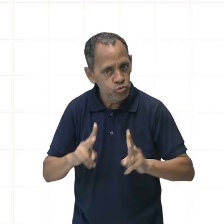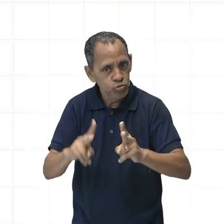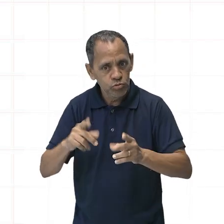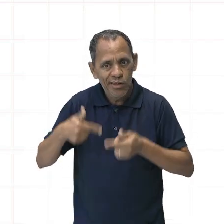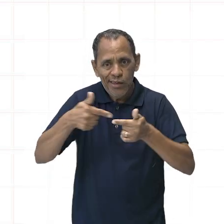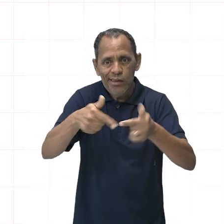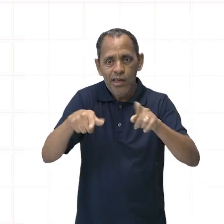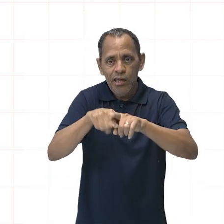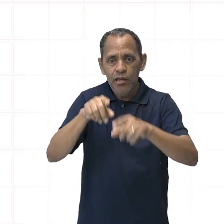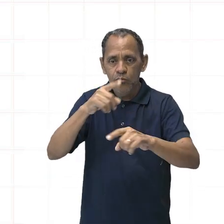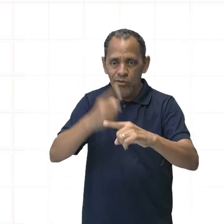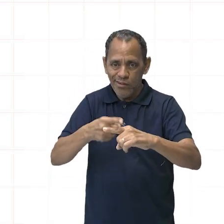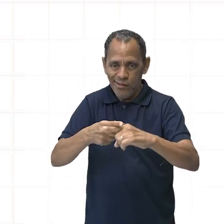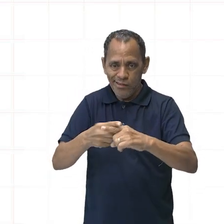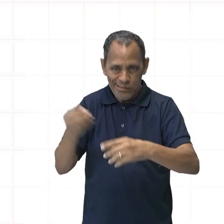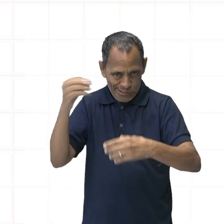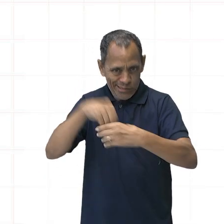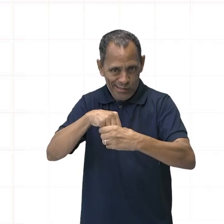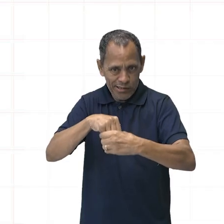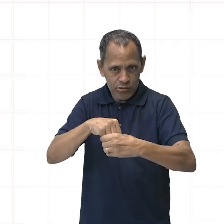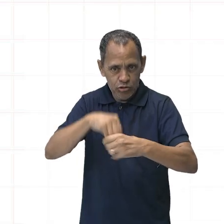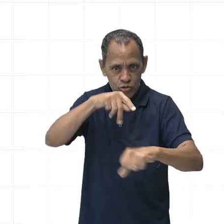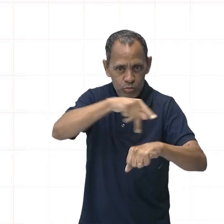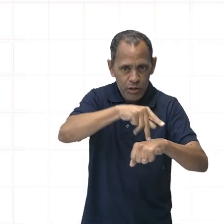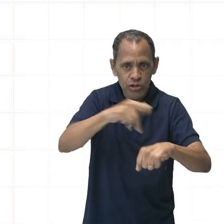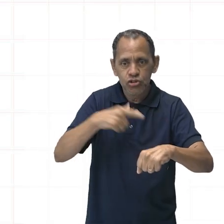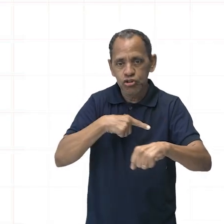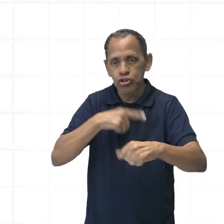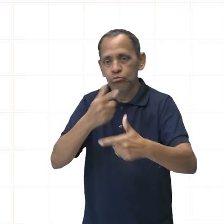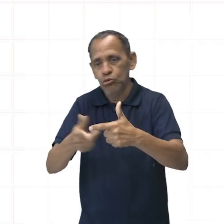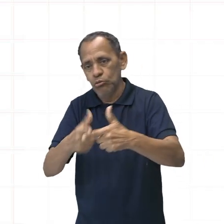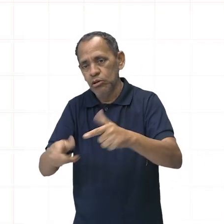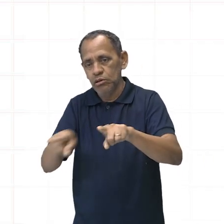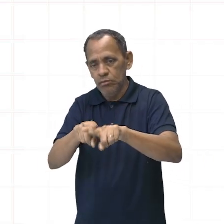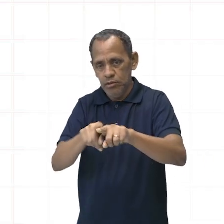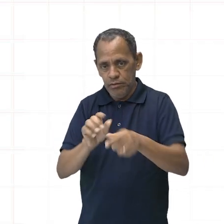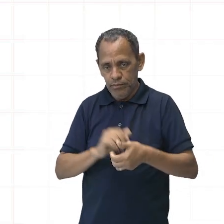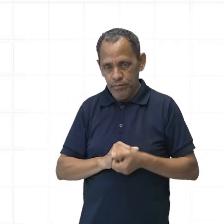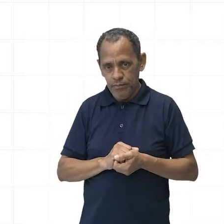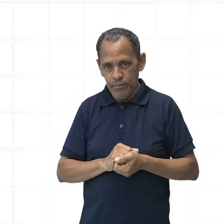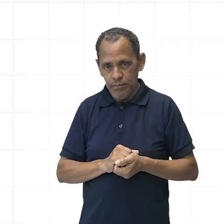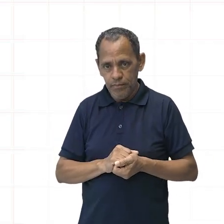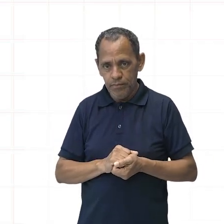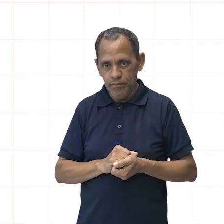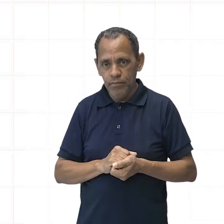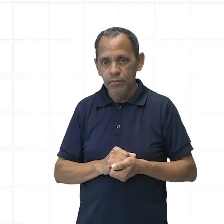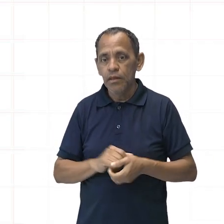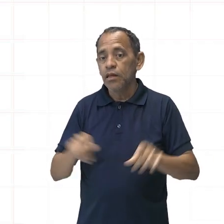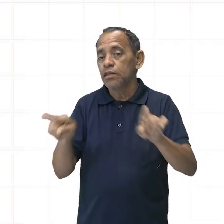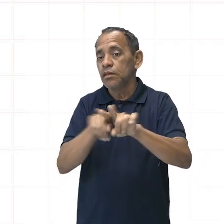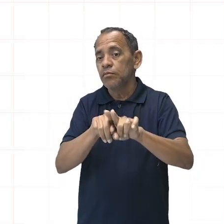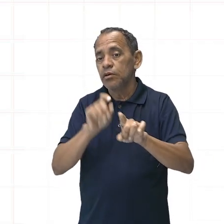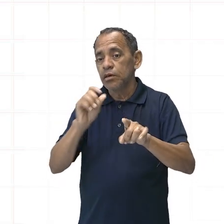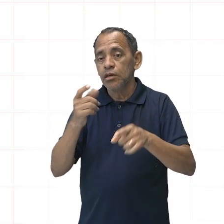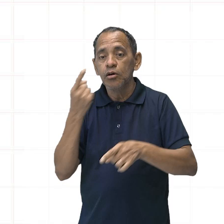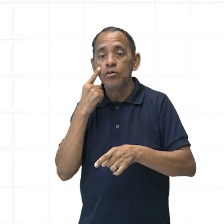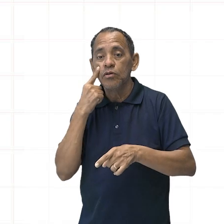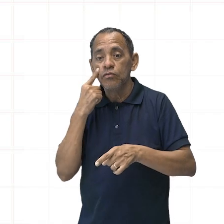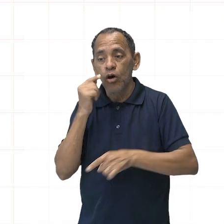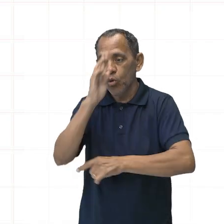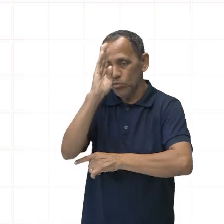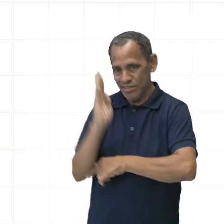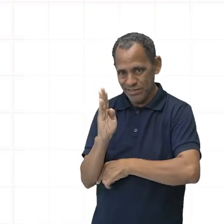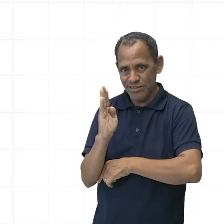do seu território para sanar esse movimento civil que estava acontecendo na Rússia. E também vamos observar a questão do